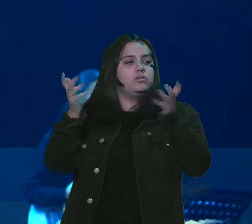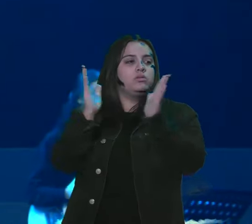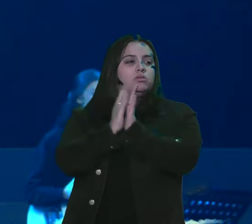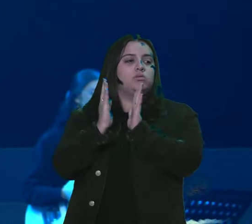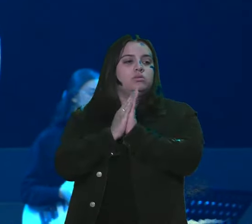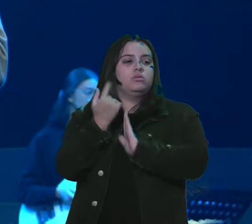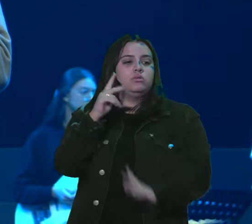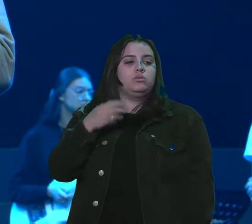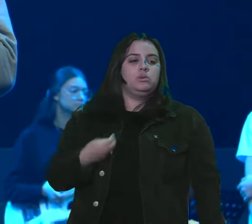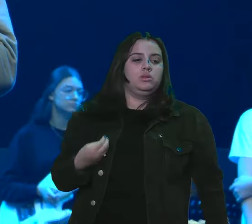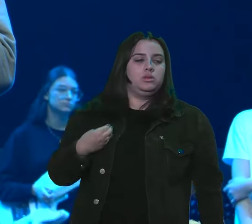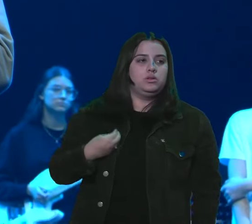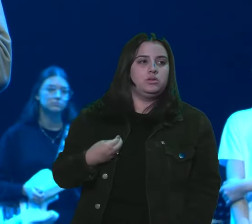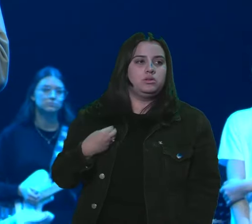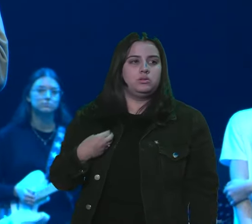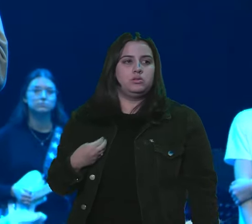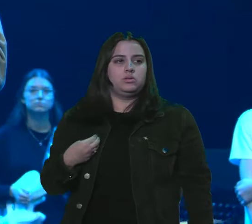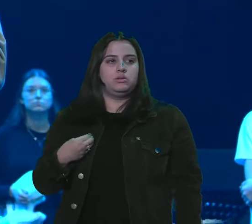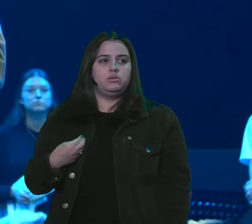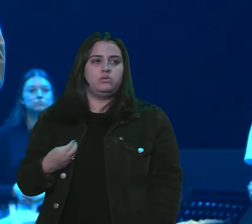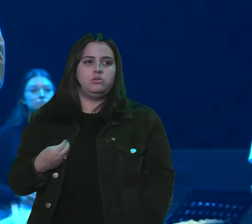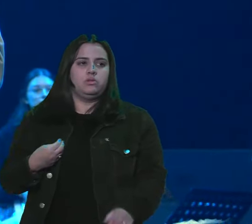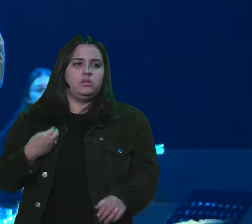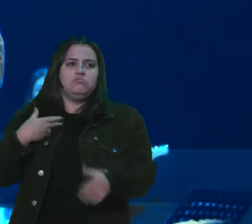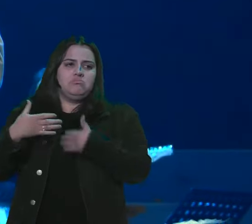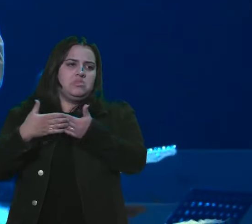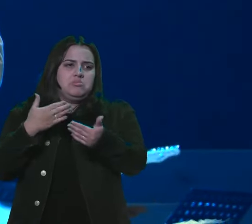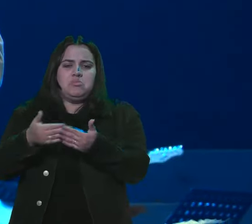vida. Não importa se é adolescente, se é